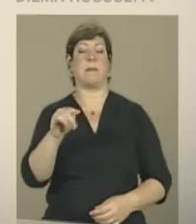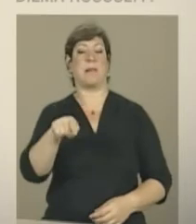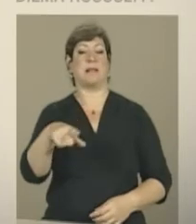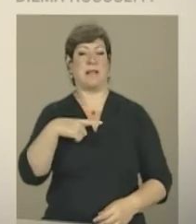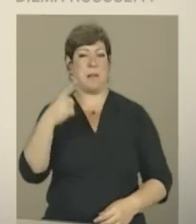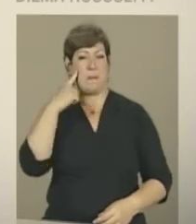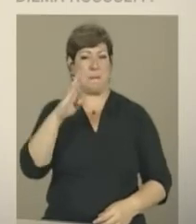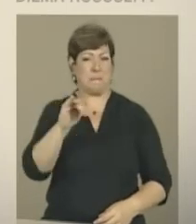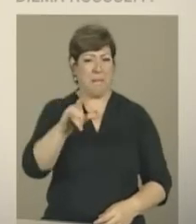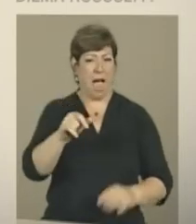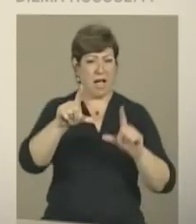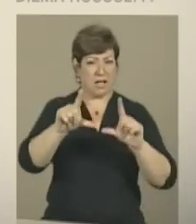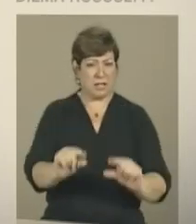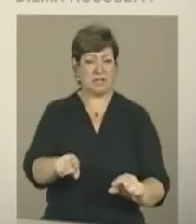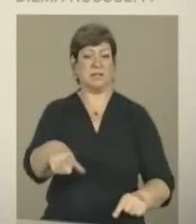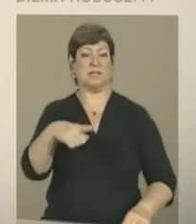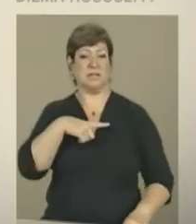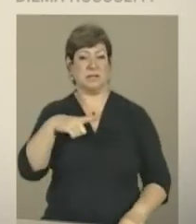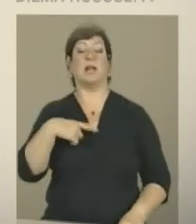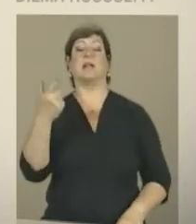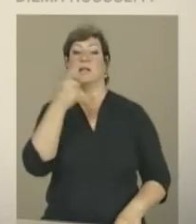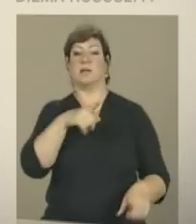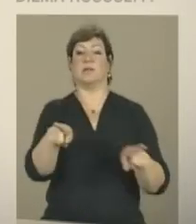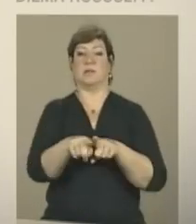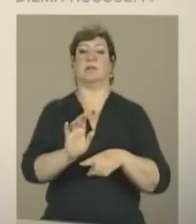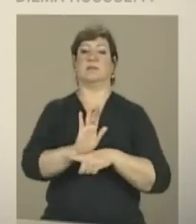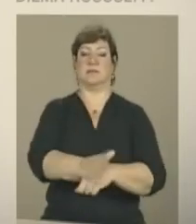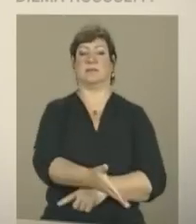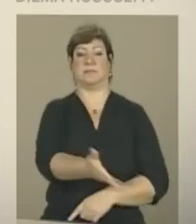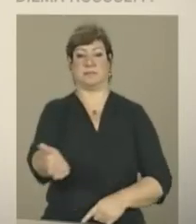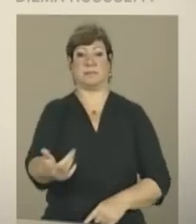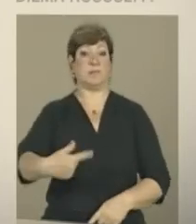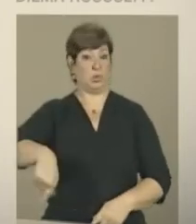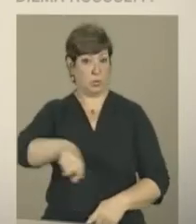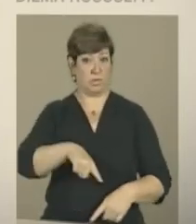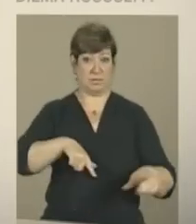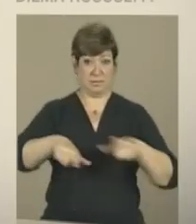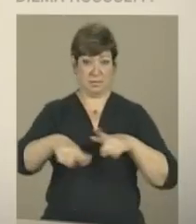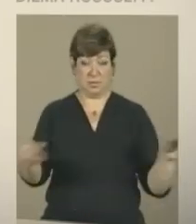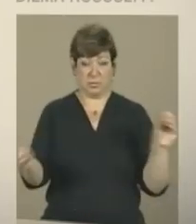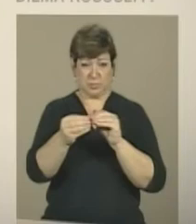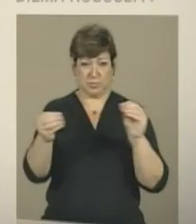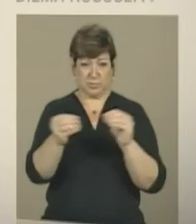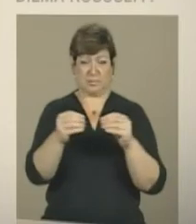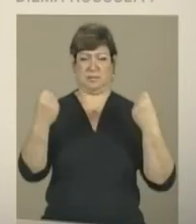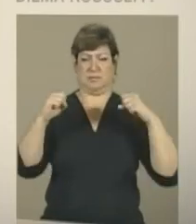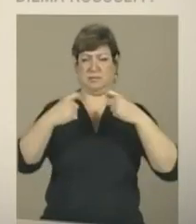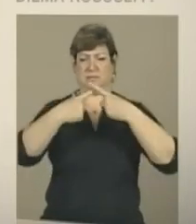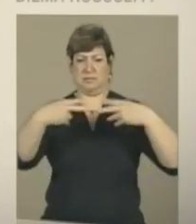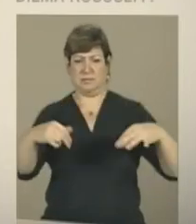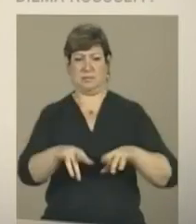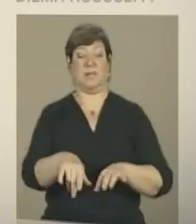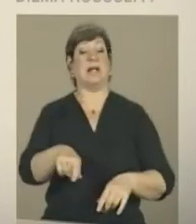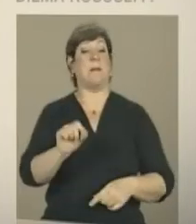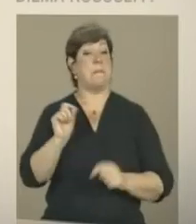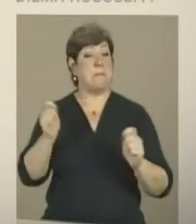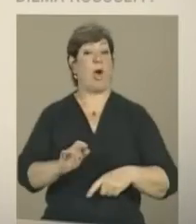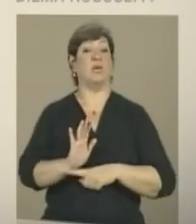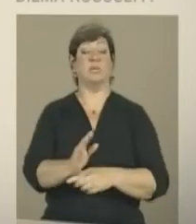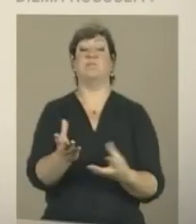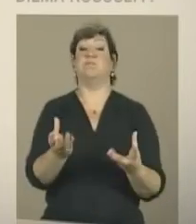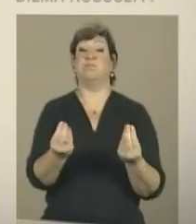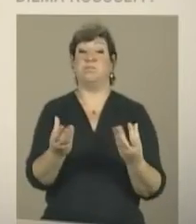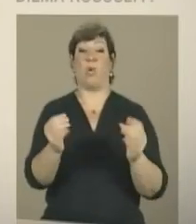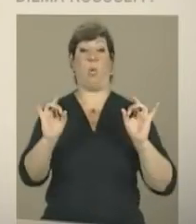é o índice de desenvolvimento da Educação Básica do MEC as atividades Boa tarde Luciano podem contribuir muito para